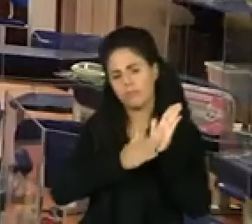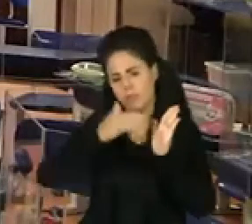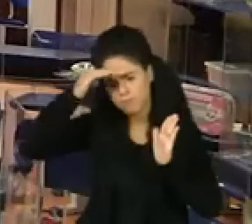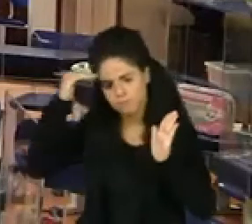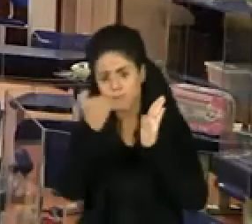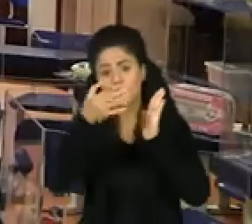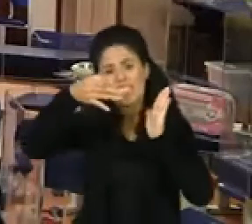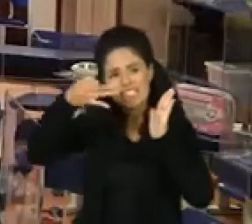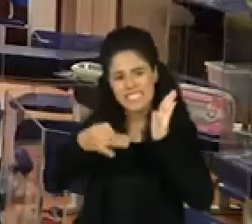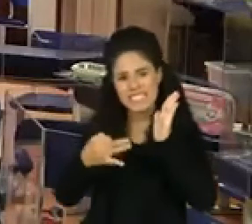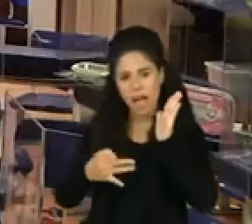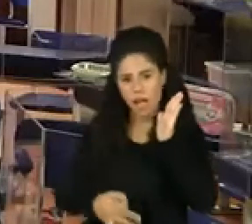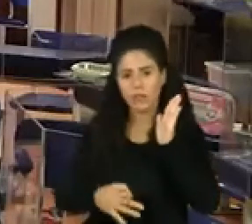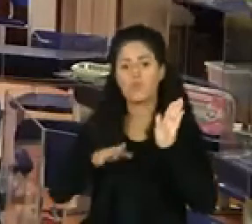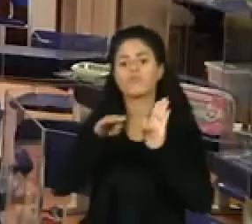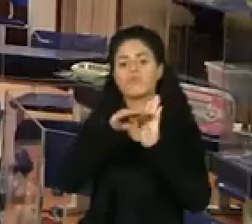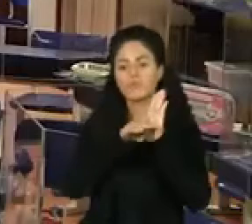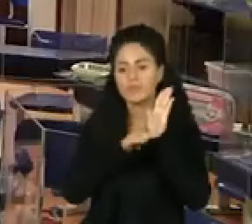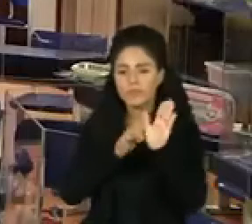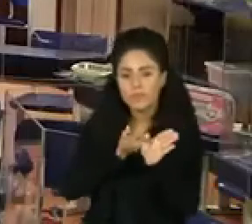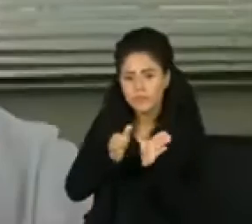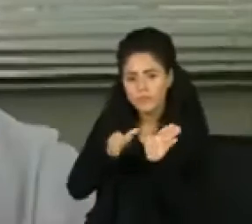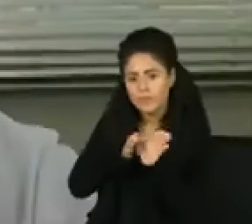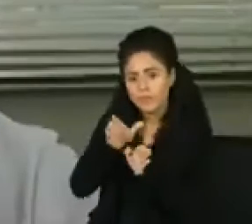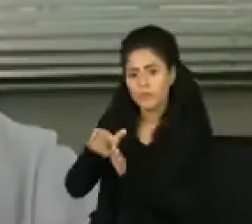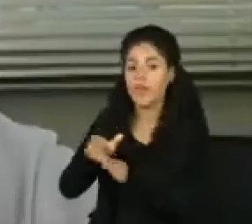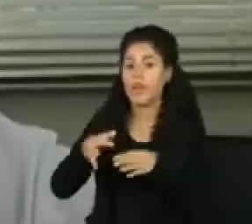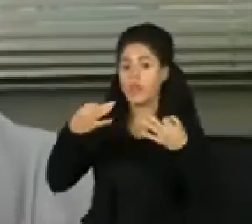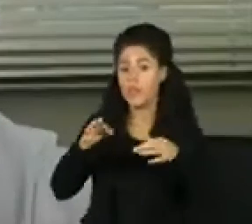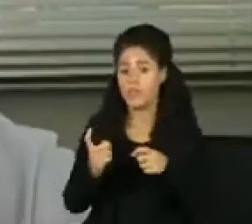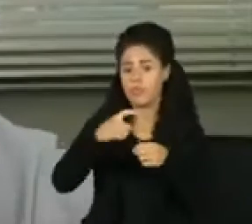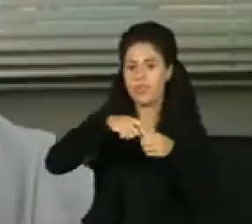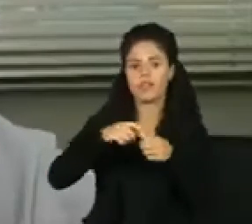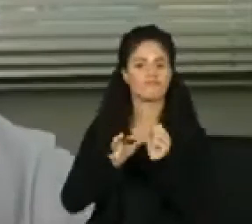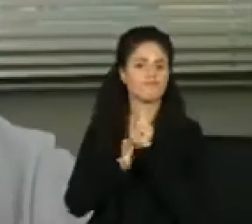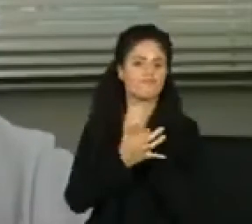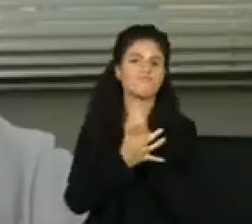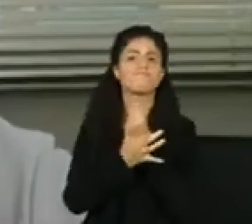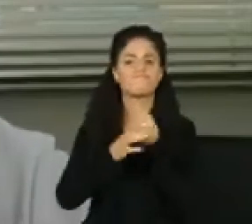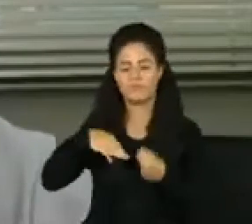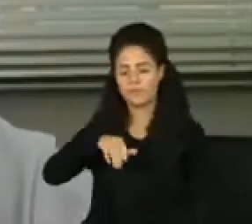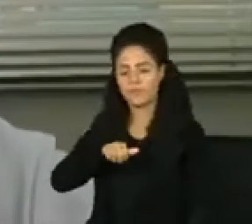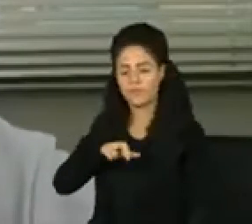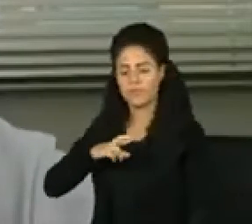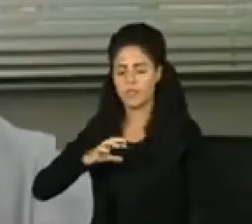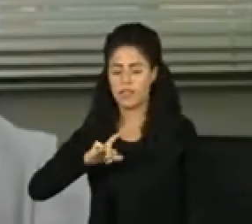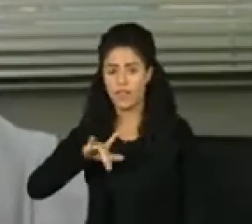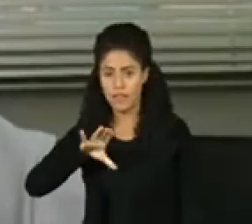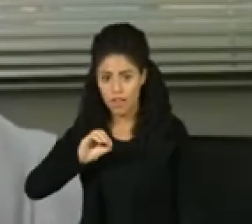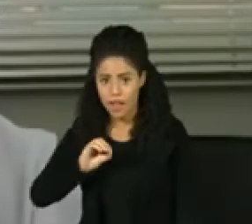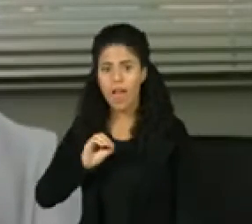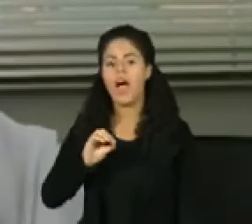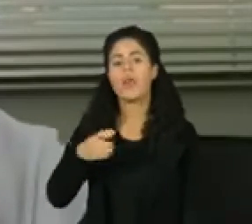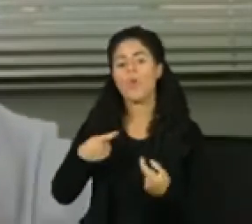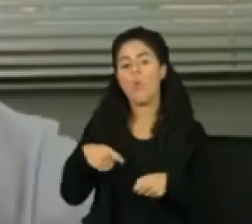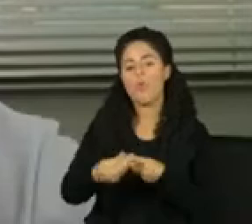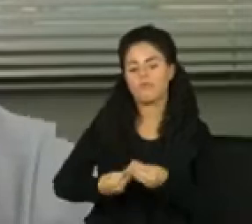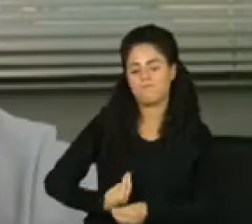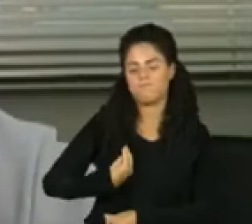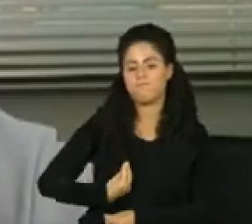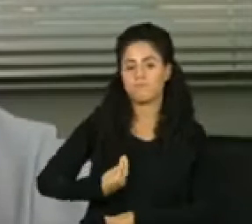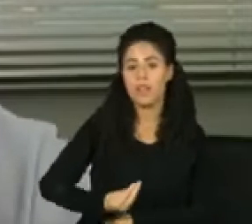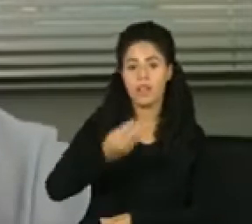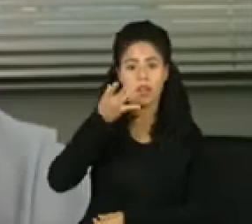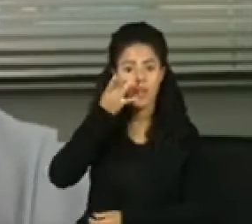seguidos corretamente, o retorno é seguro. O pediatra Marcelo Otsuka explica quando a ida presencial à